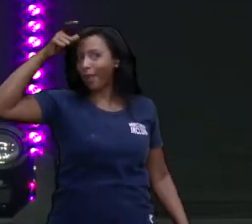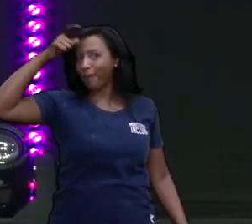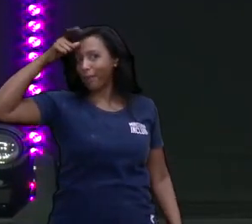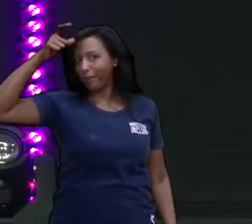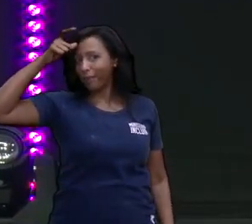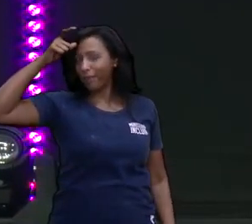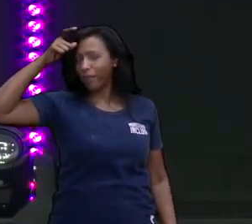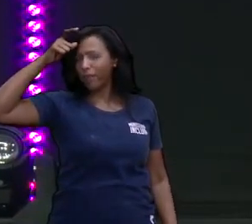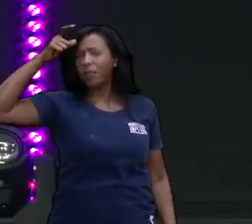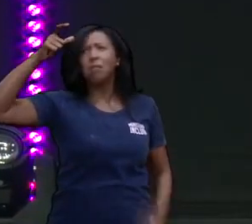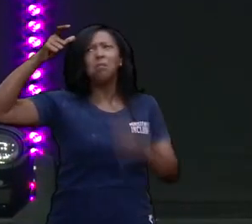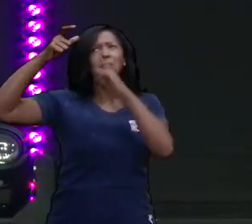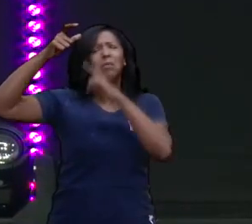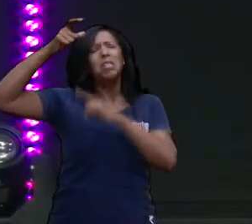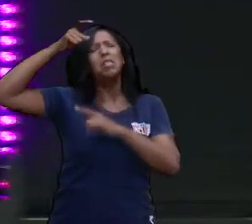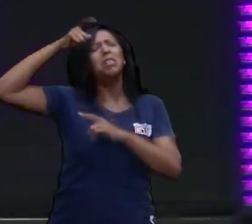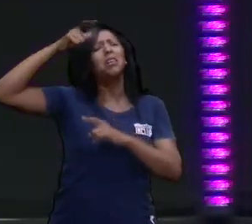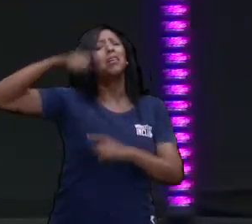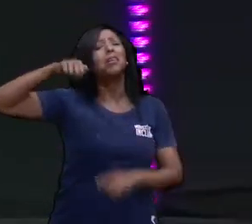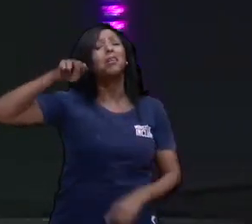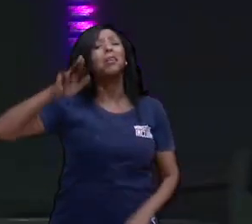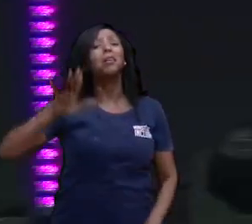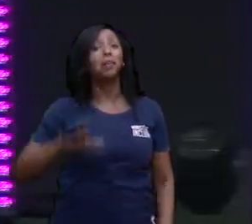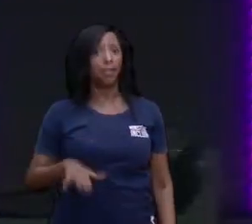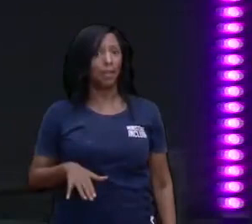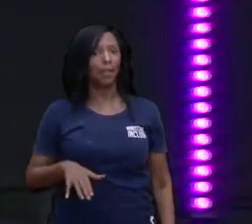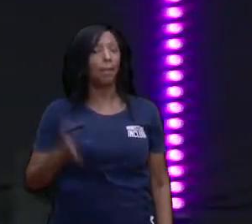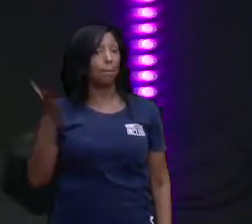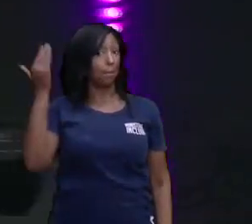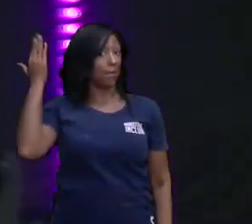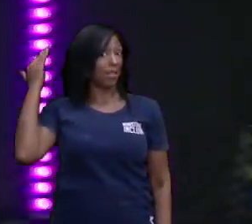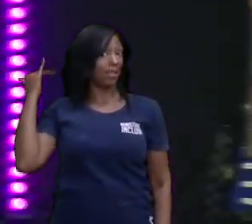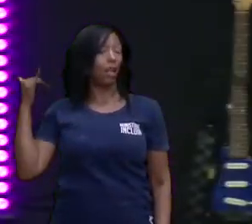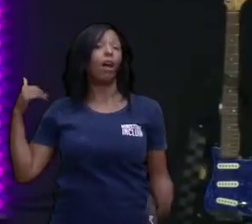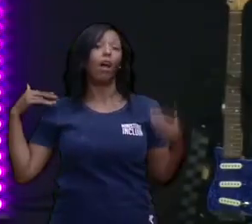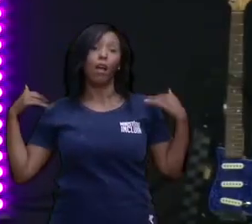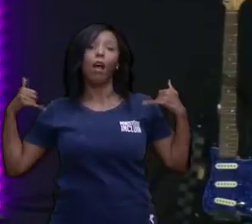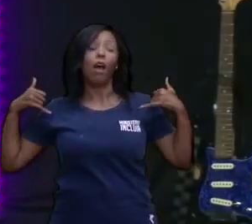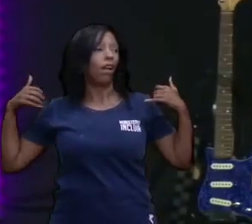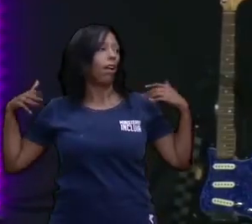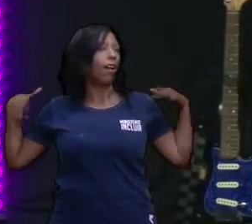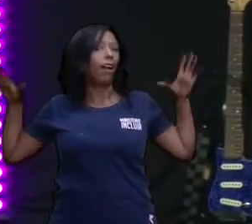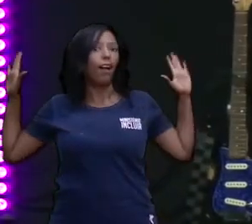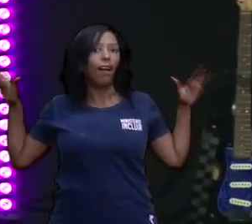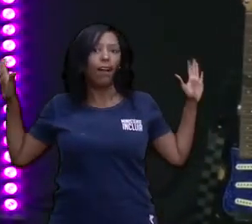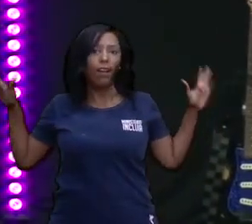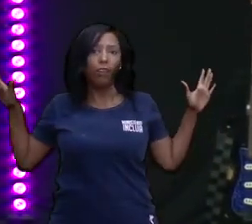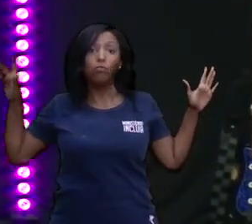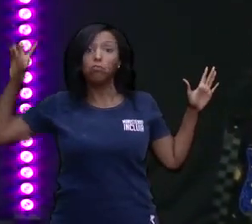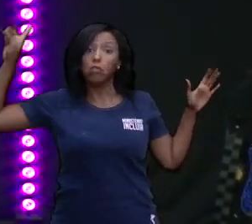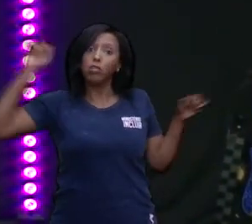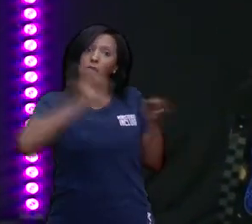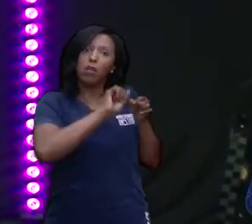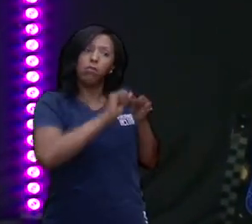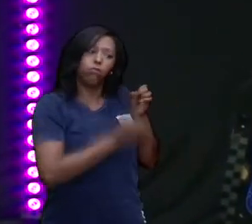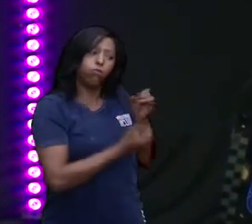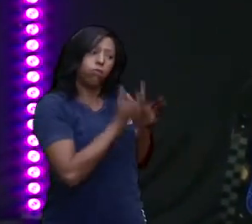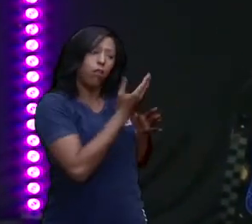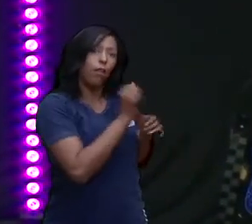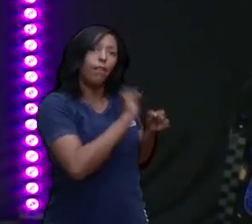e quem é o diabo o diabo era um anjo que foi criado por Deus com a mesma condição